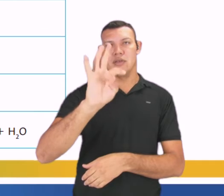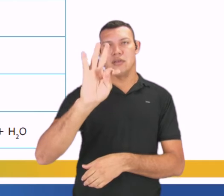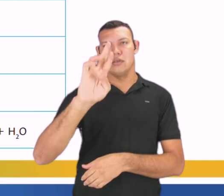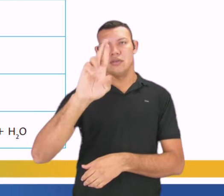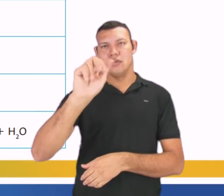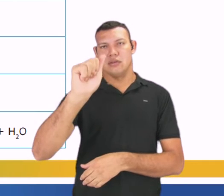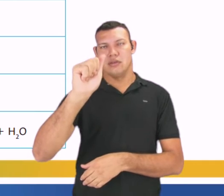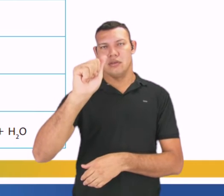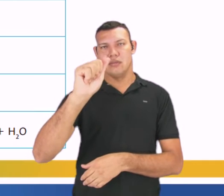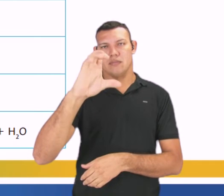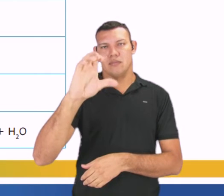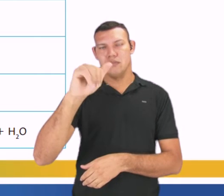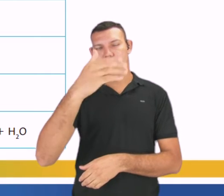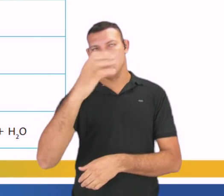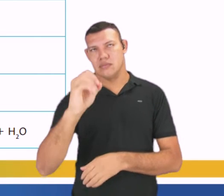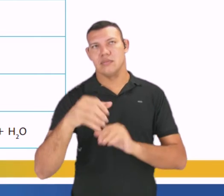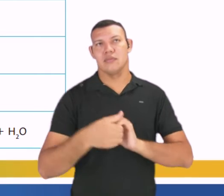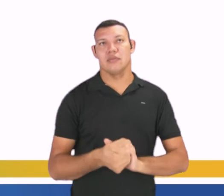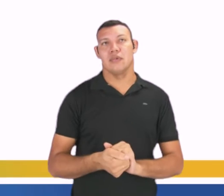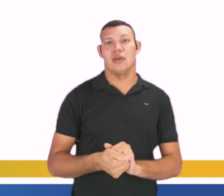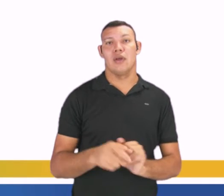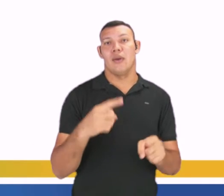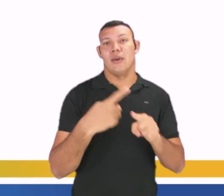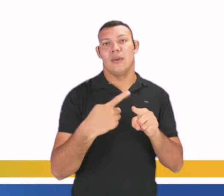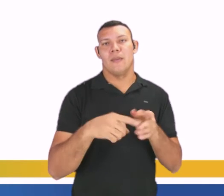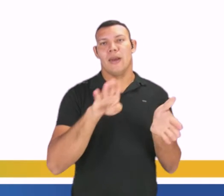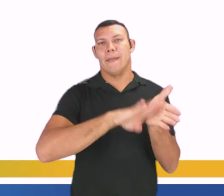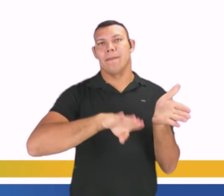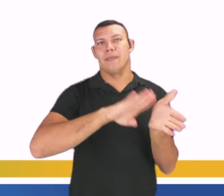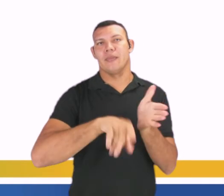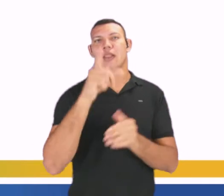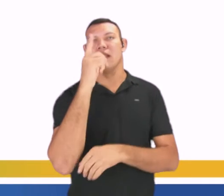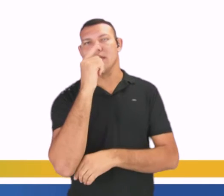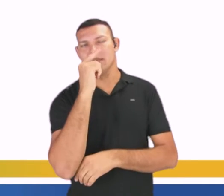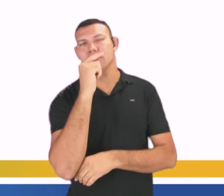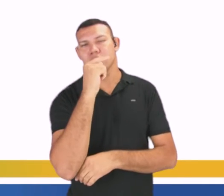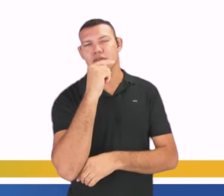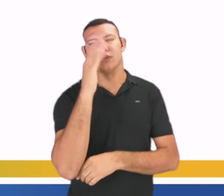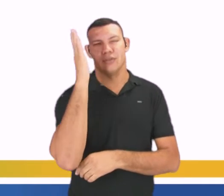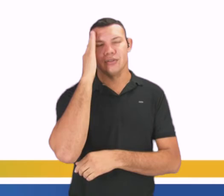tripla, aonde vai liberar água, que você bem sabe como ocorre.